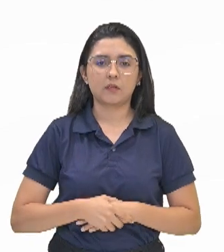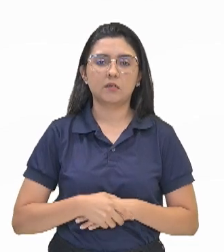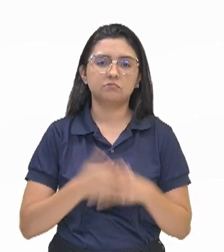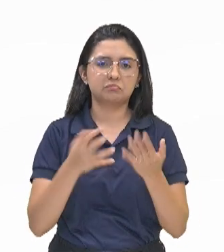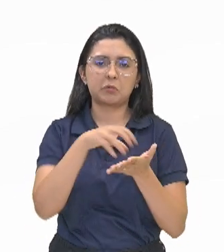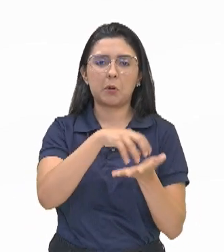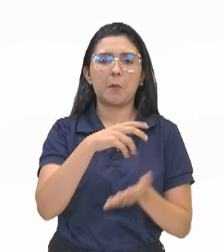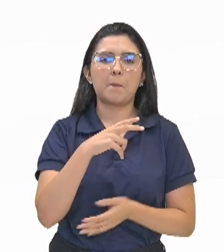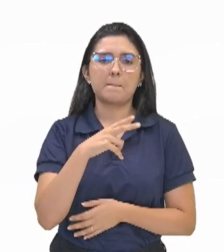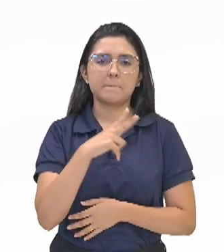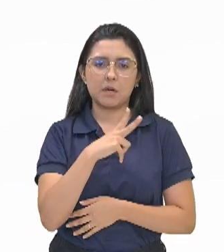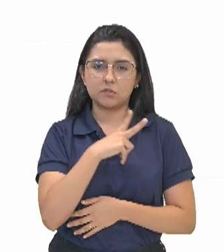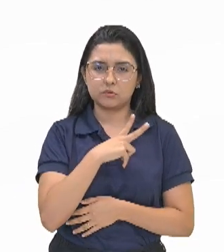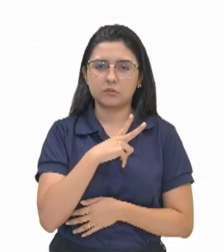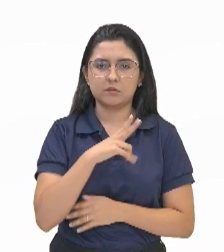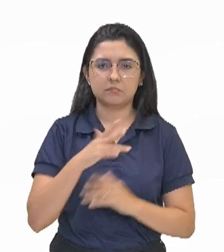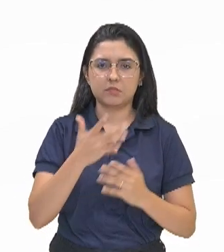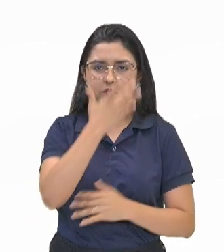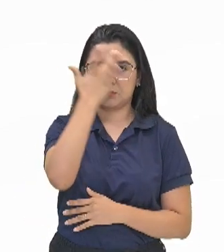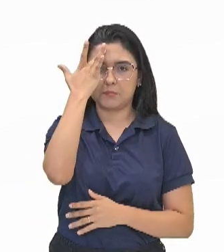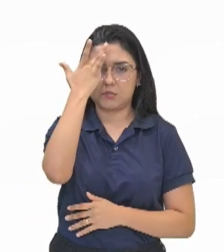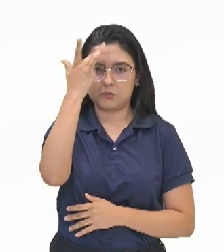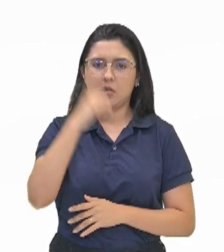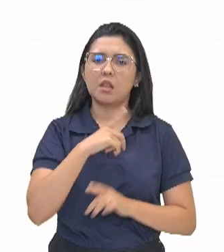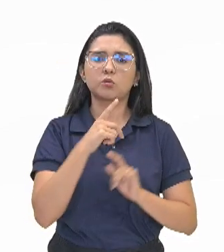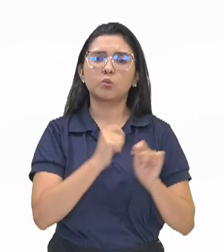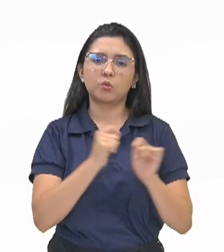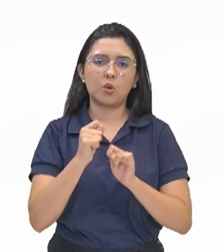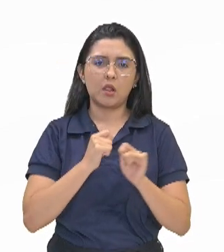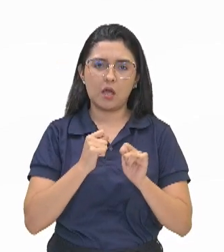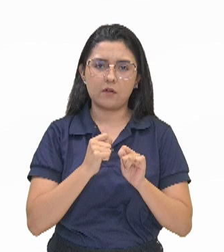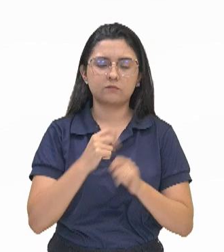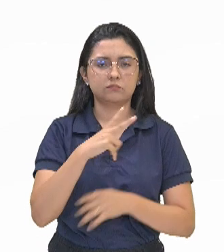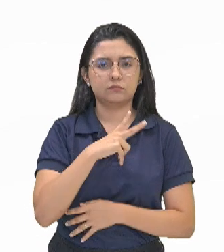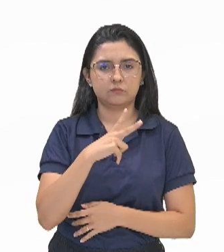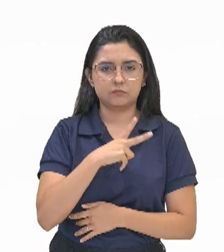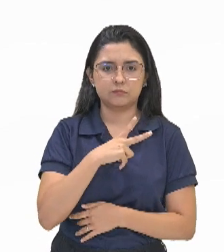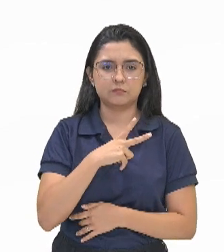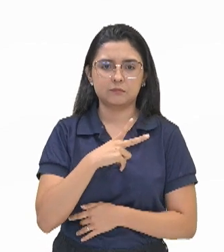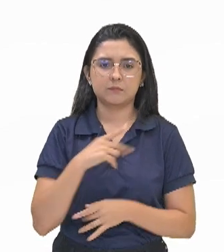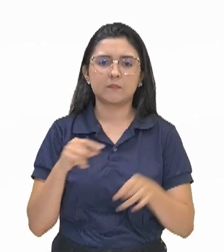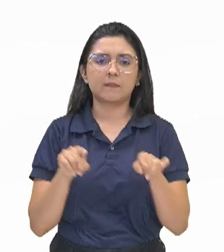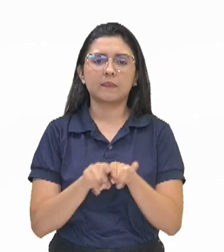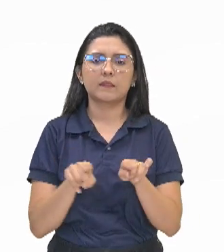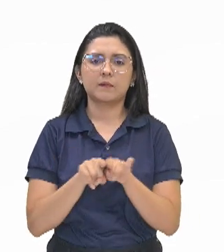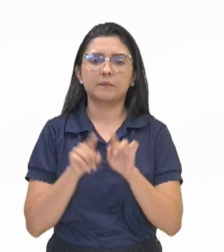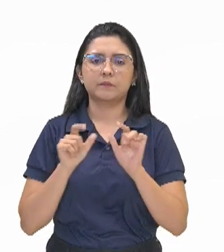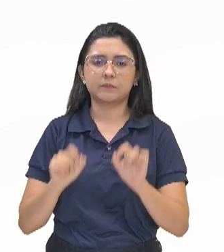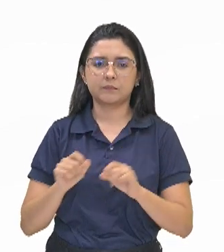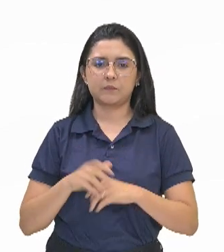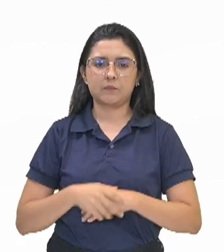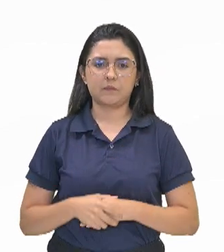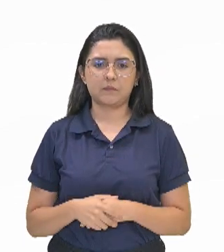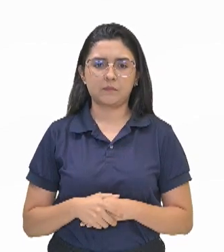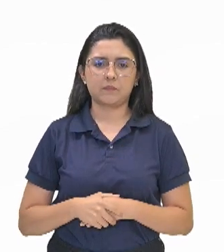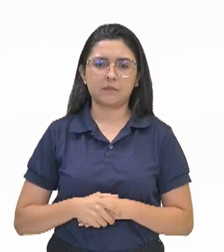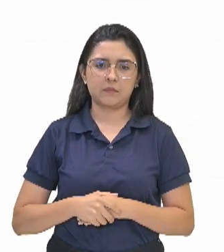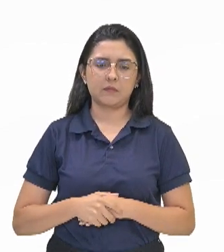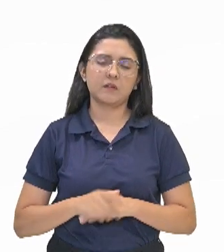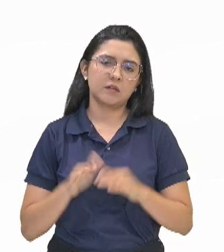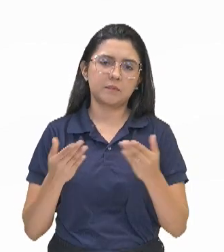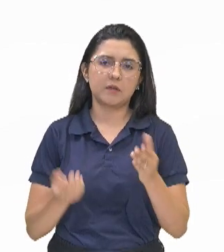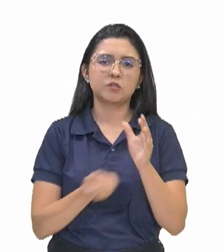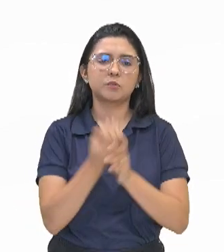né, dominavam essas propriedades que eram suas, né, e também os meios de produção. Então, isso